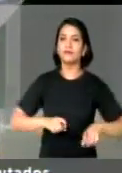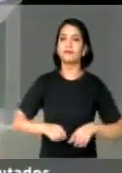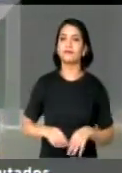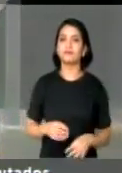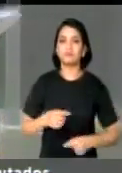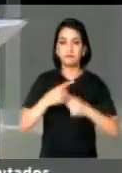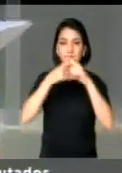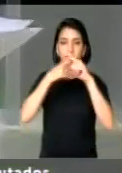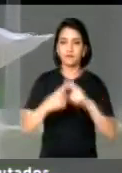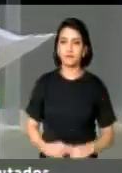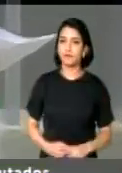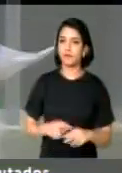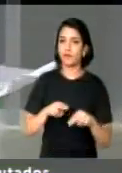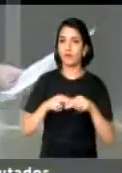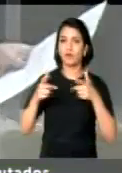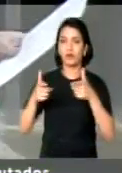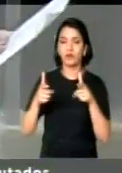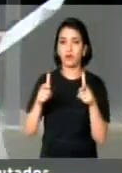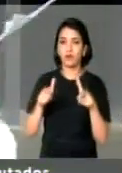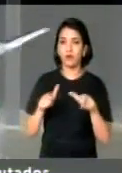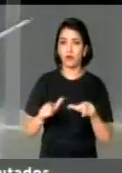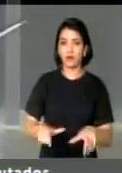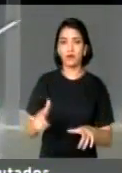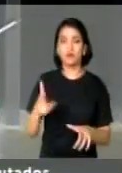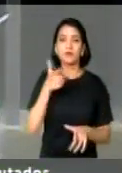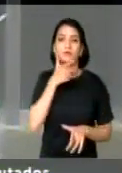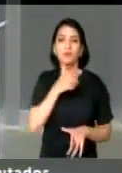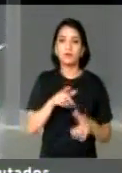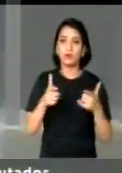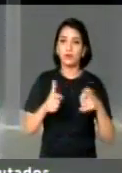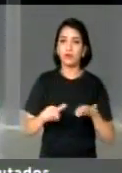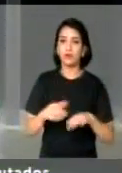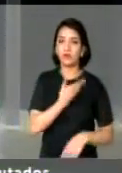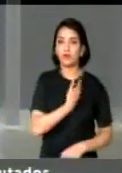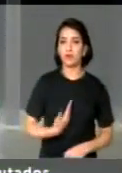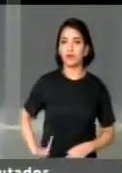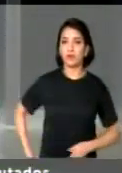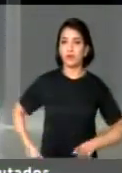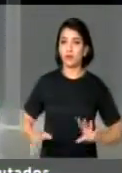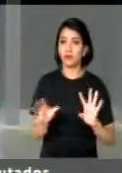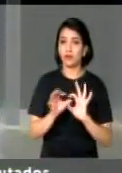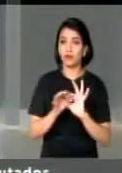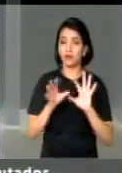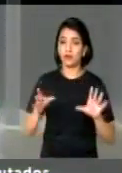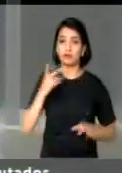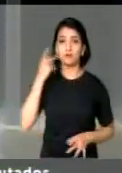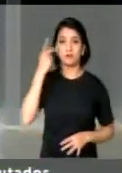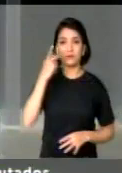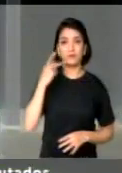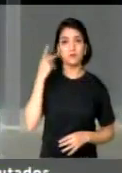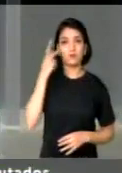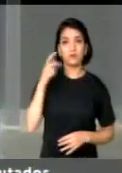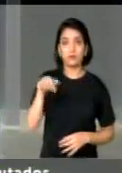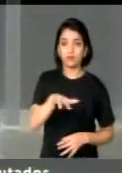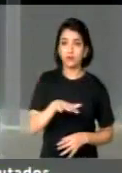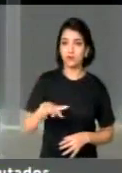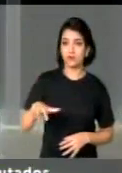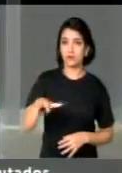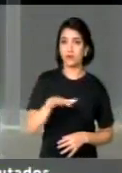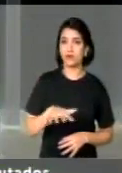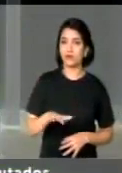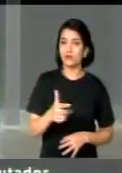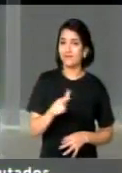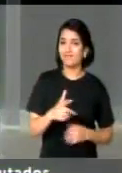disputa por espaços no governo que deixa inconsistentes as políticas do setor e